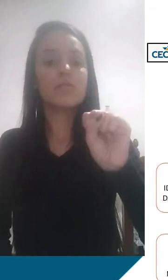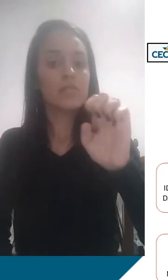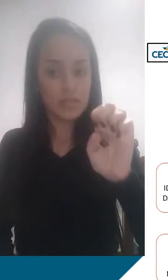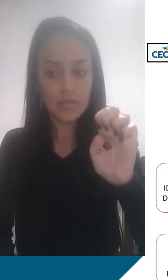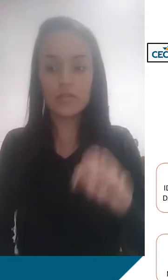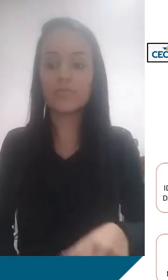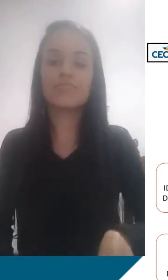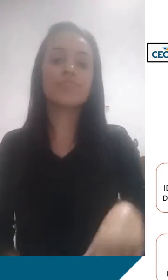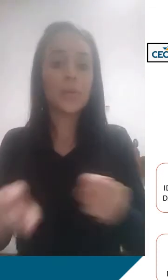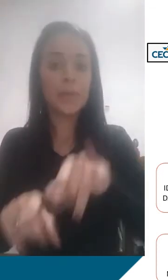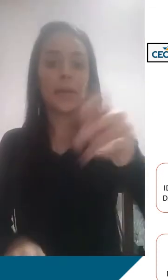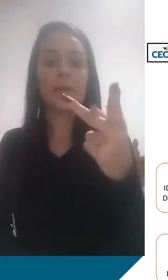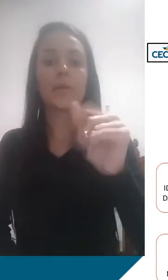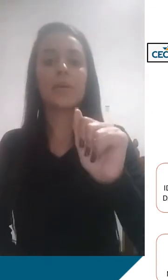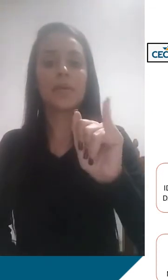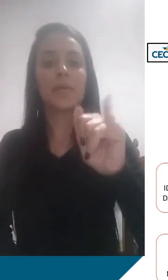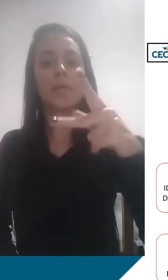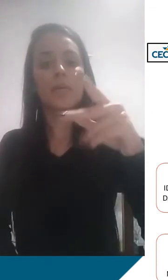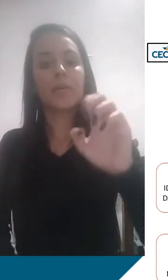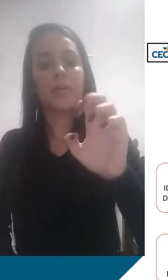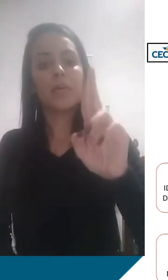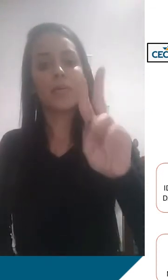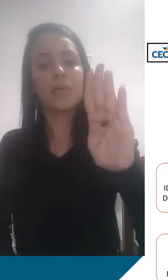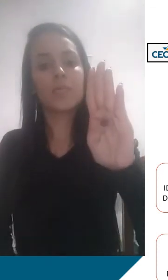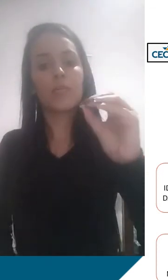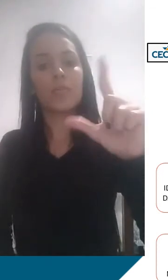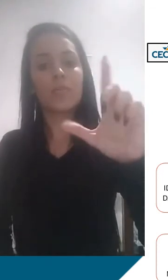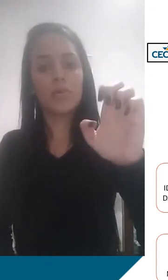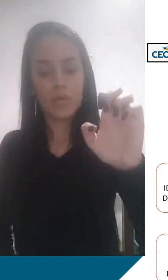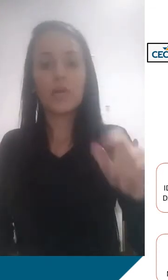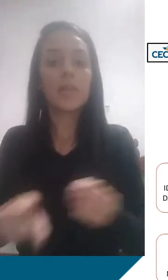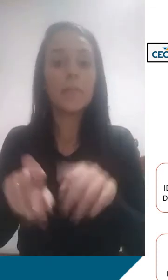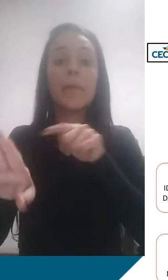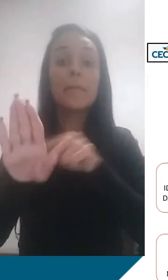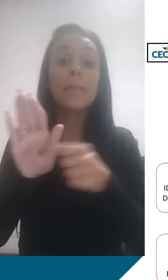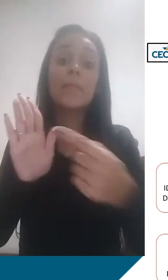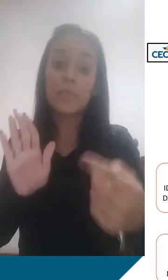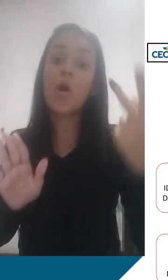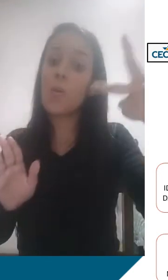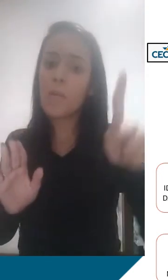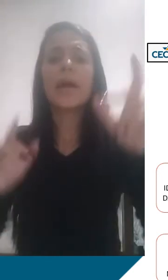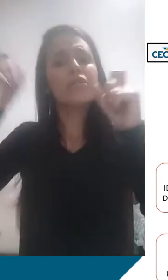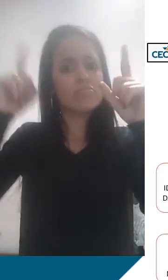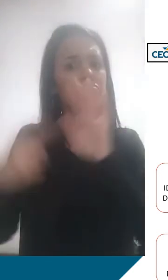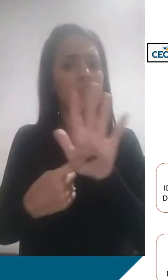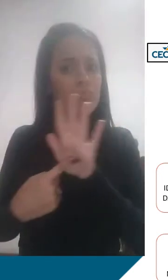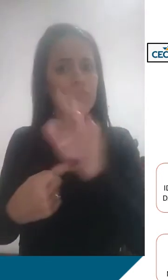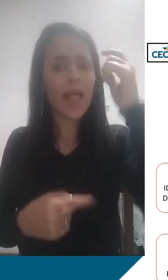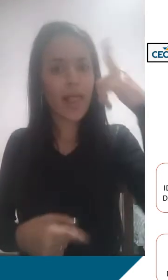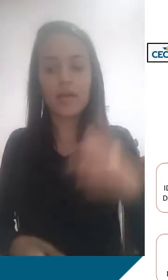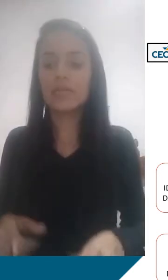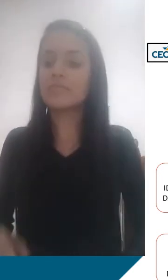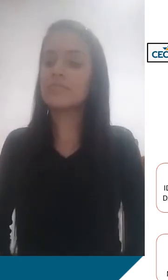e metáforas como recursos para favorecer essa expressividade. E vimos que a